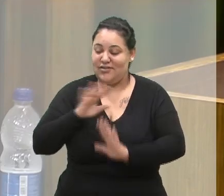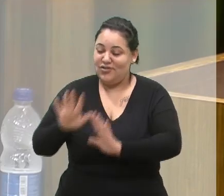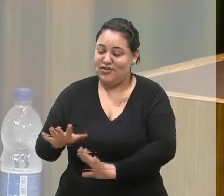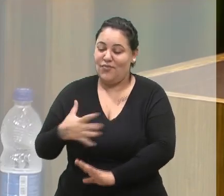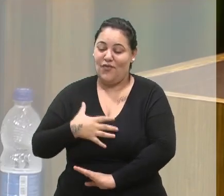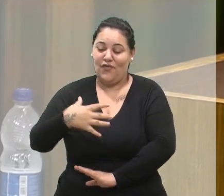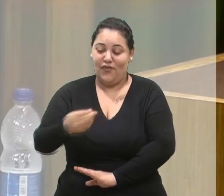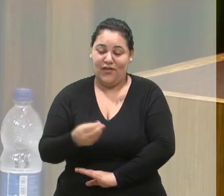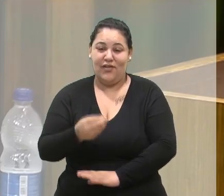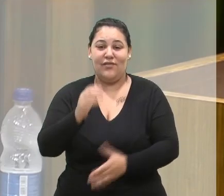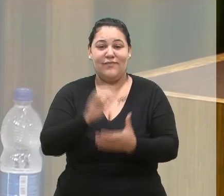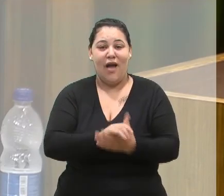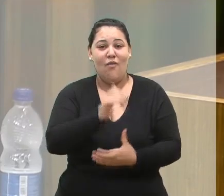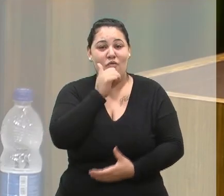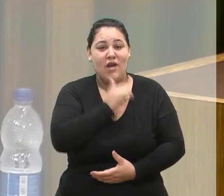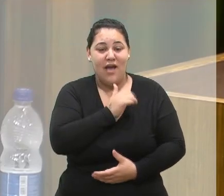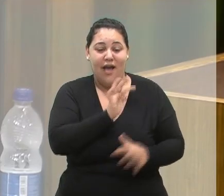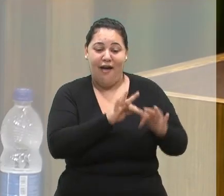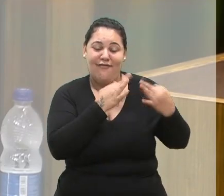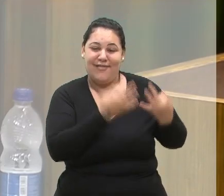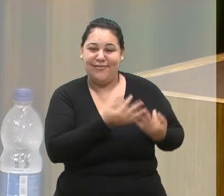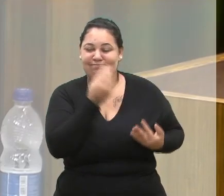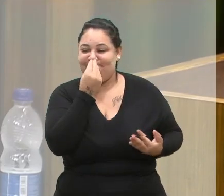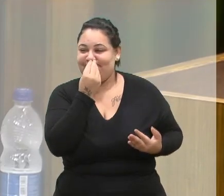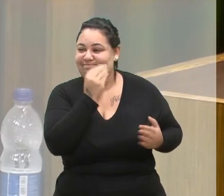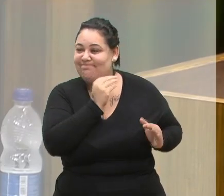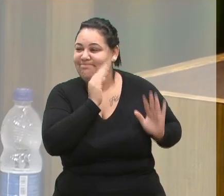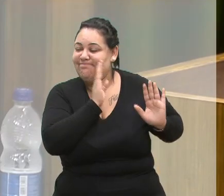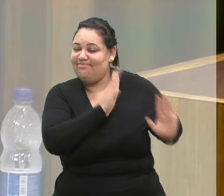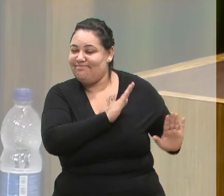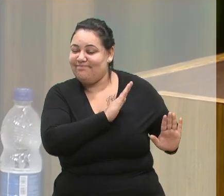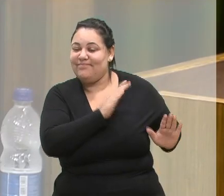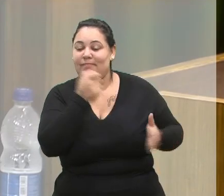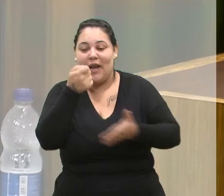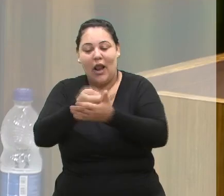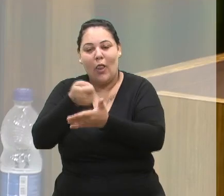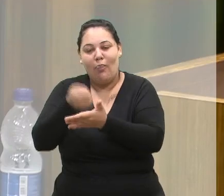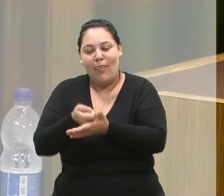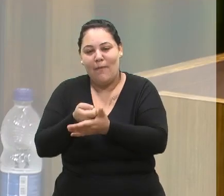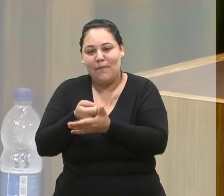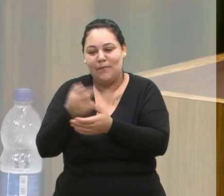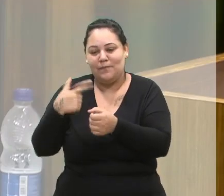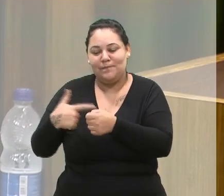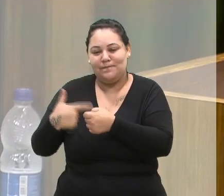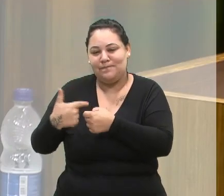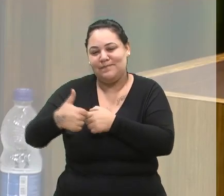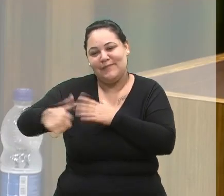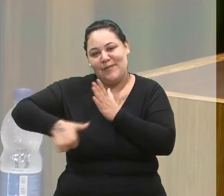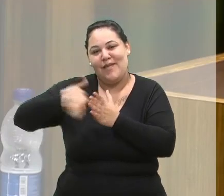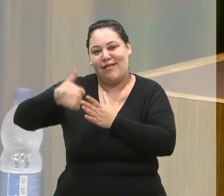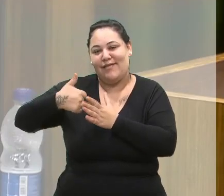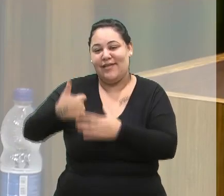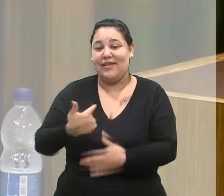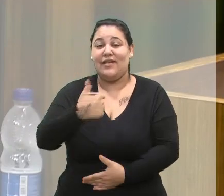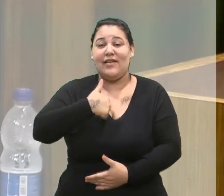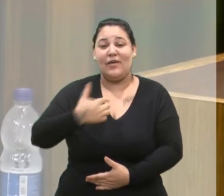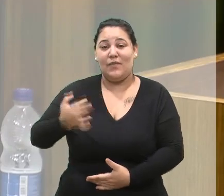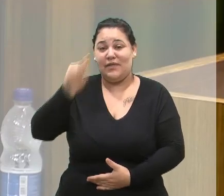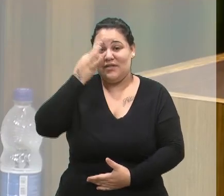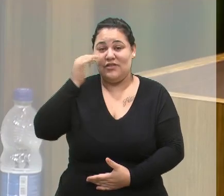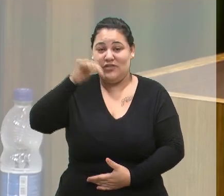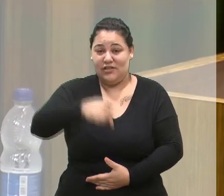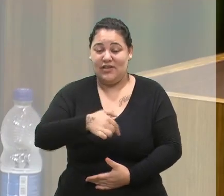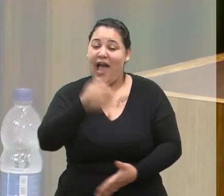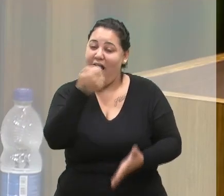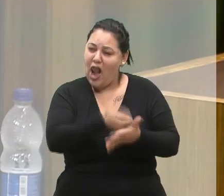a esposa, a família de lado para lutar por uma cidade melhor, E estando aqui, a luta será